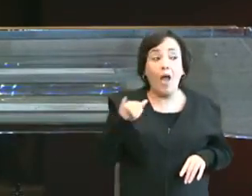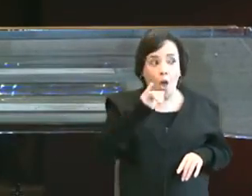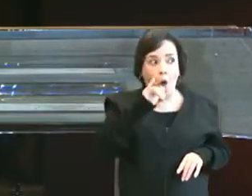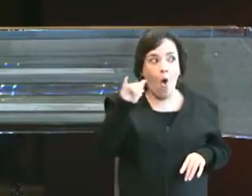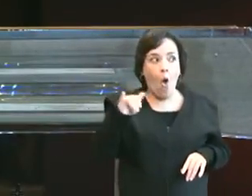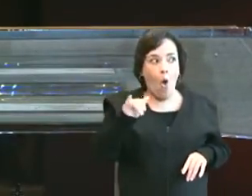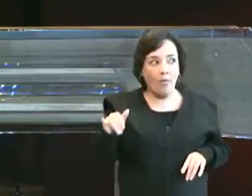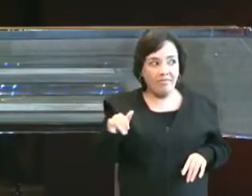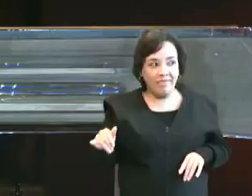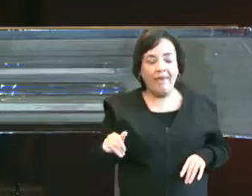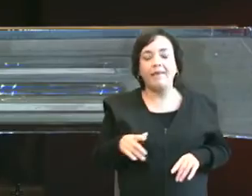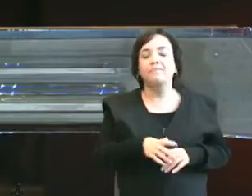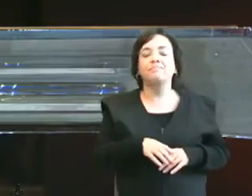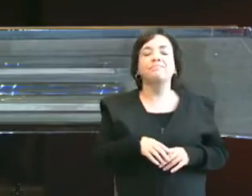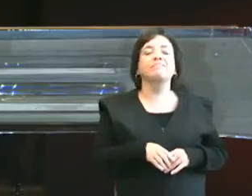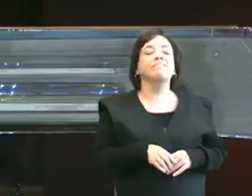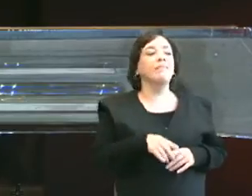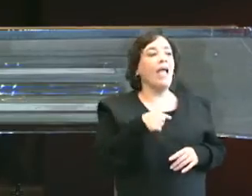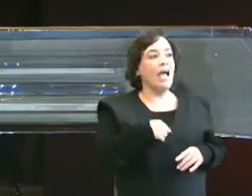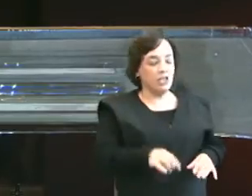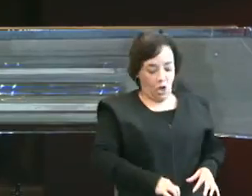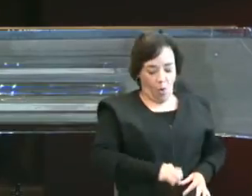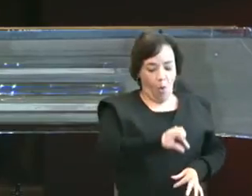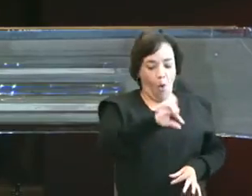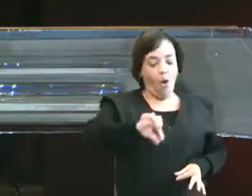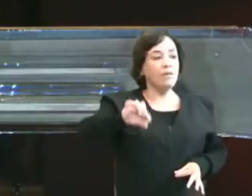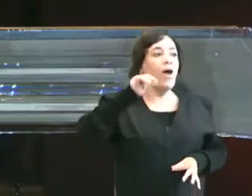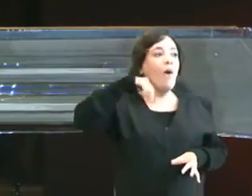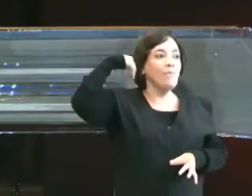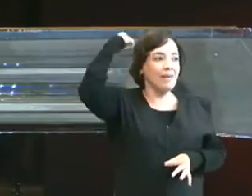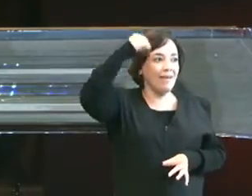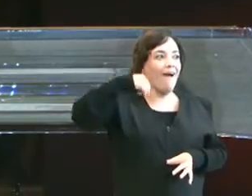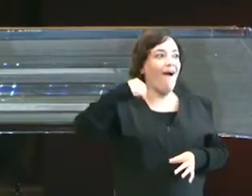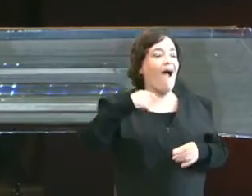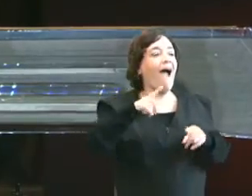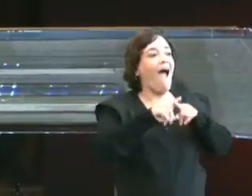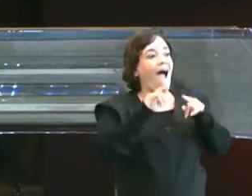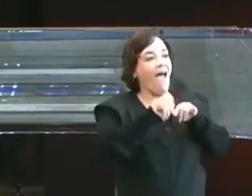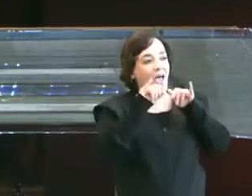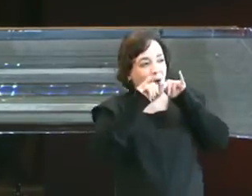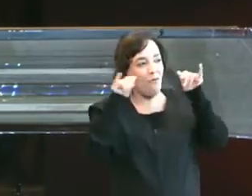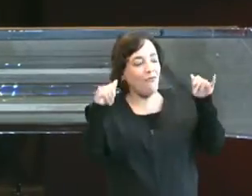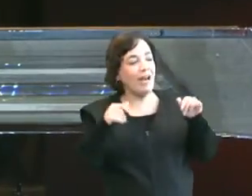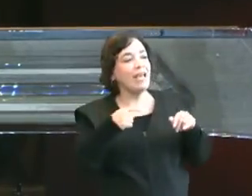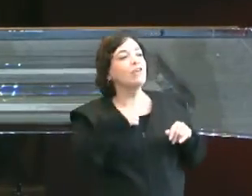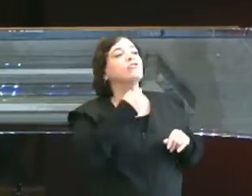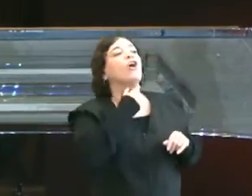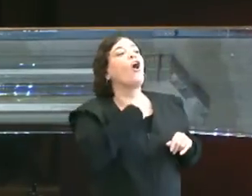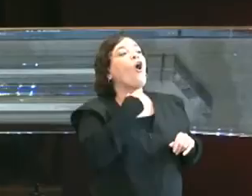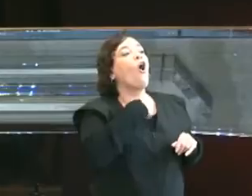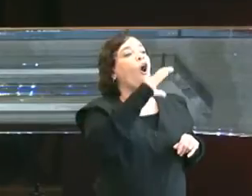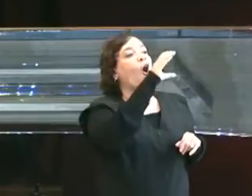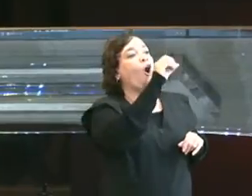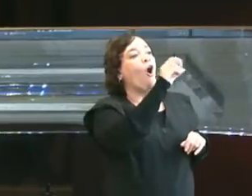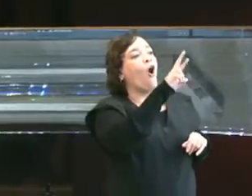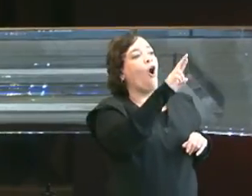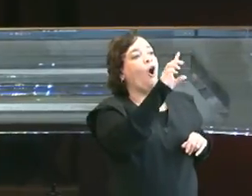Eu não lembrava a palavra cordão umbilical, então eu falei para o amigo que eu tinha me enrolado nas cordas vocais da minha mãe.